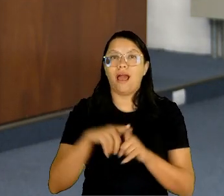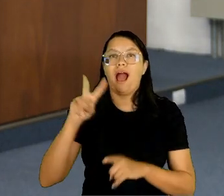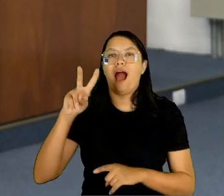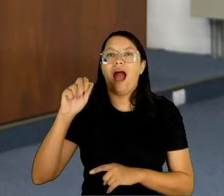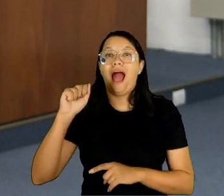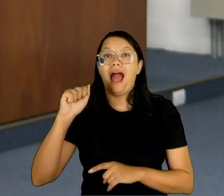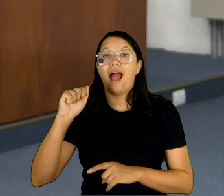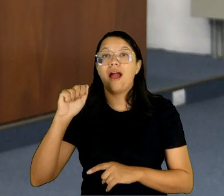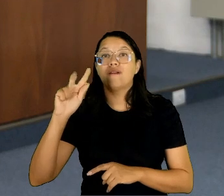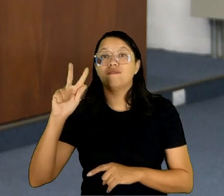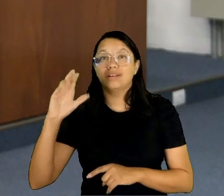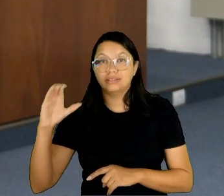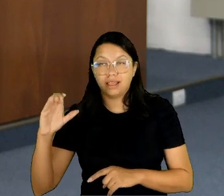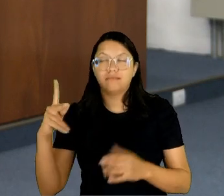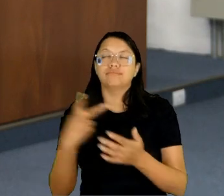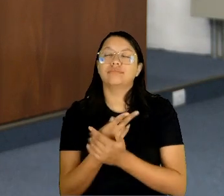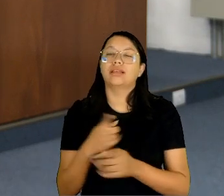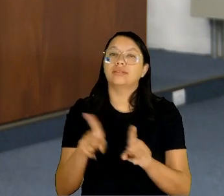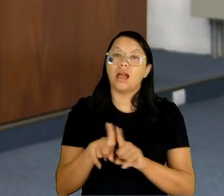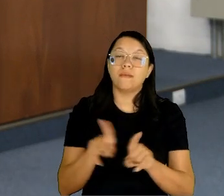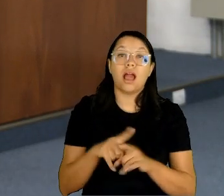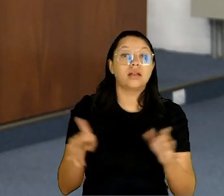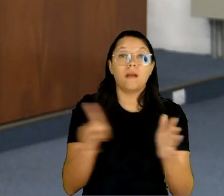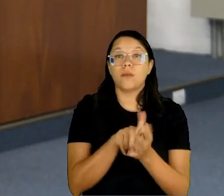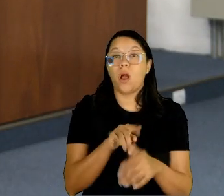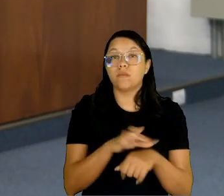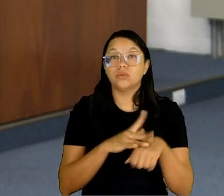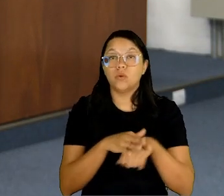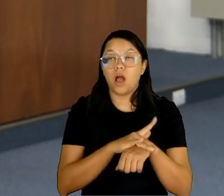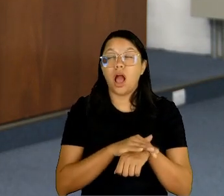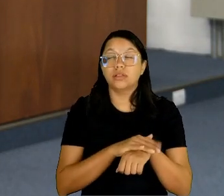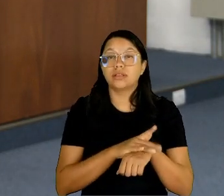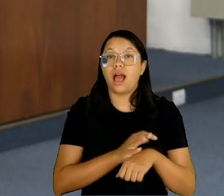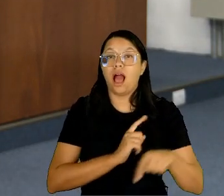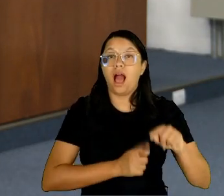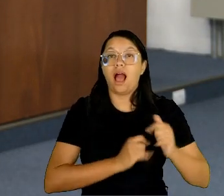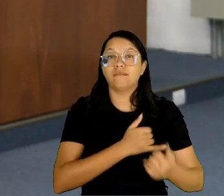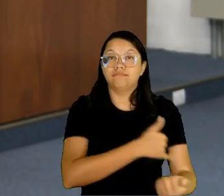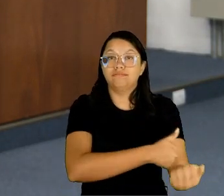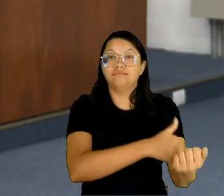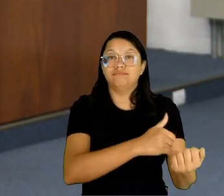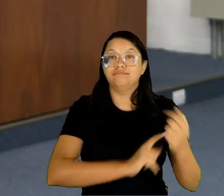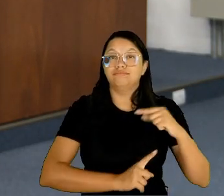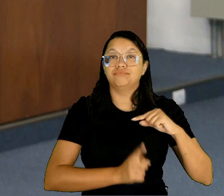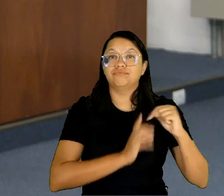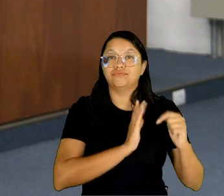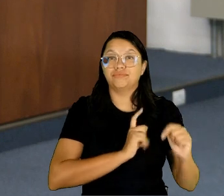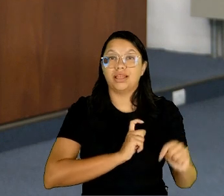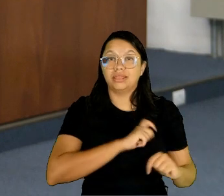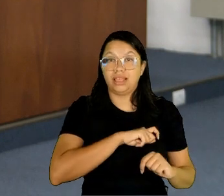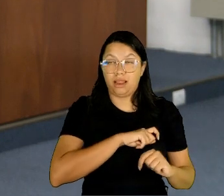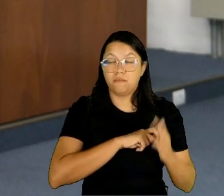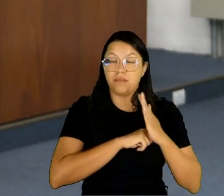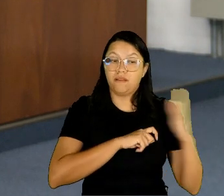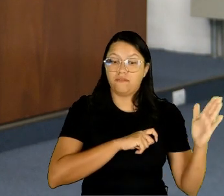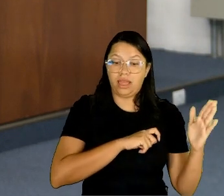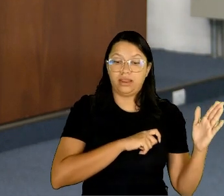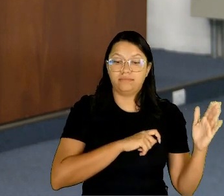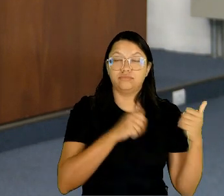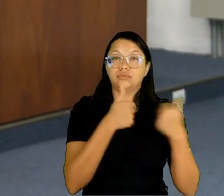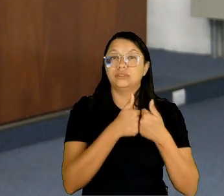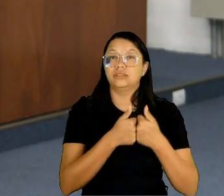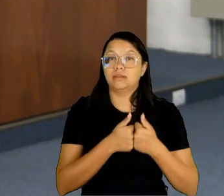acidente vascular cerebral, que é a obstrução da artéria do sistema nervoso central, e a própria doença arterial periférica, que seria a obstrução dessas artérias